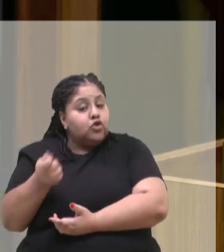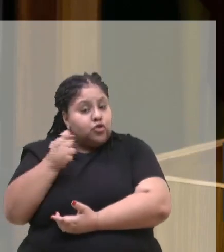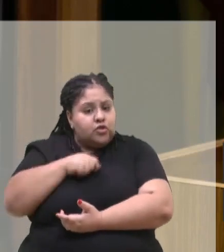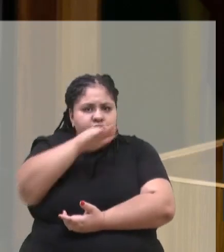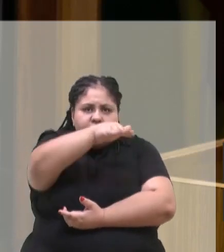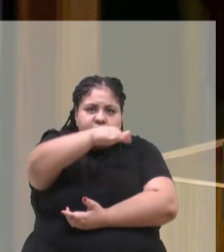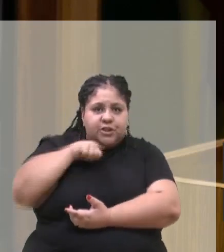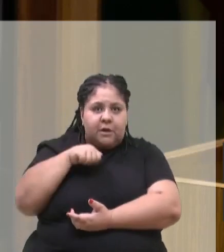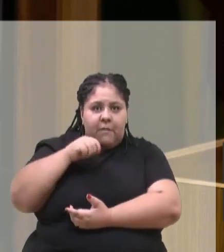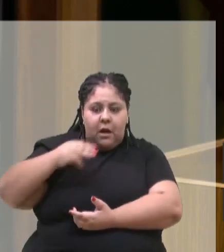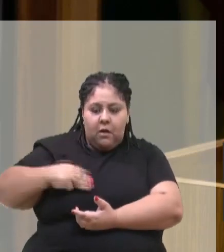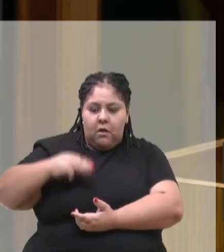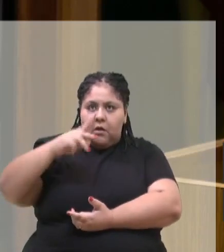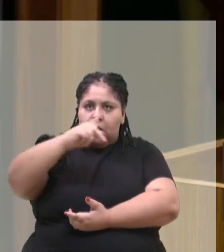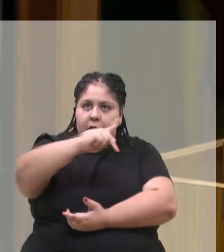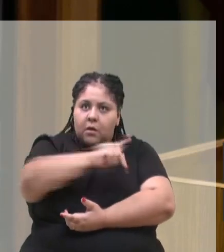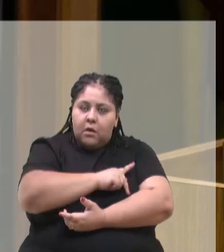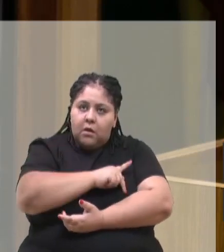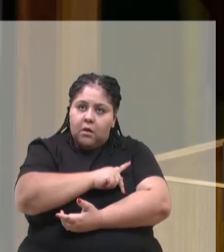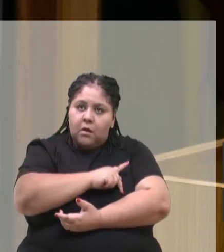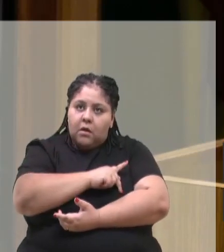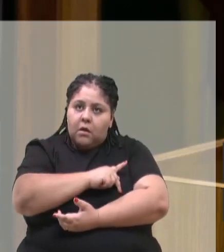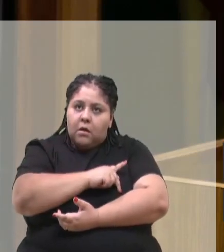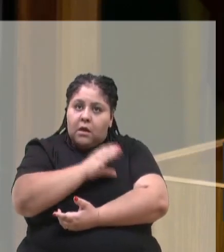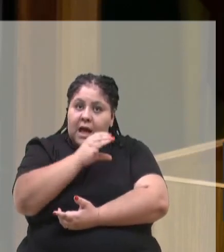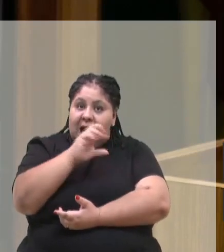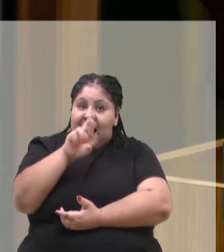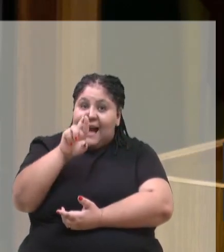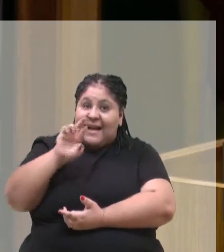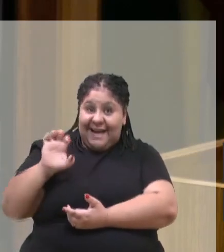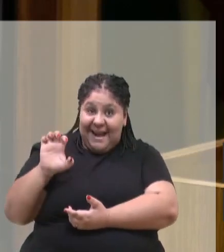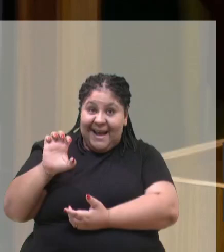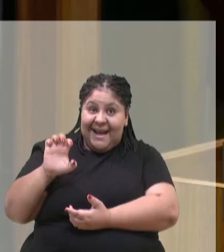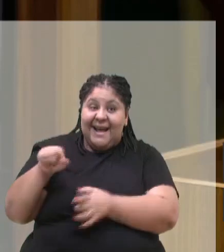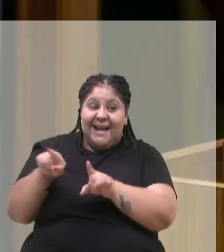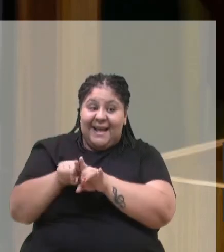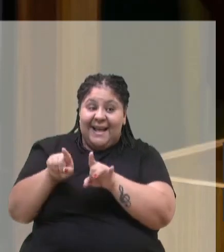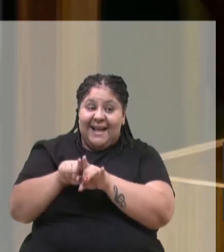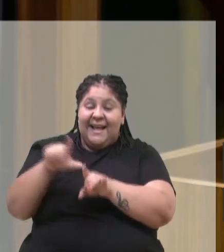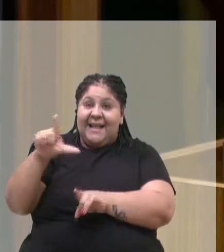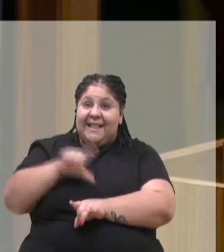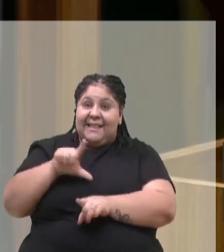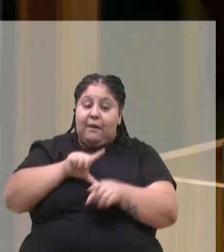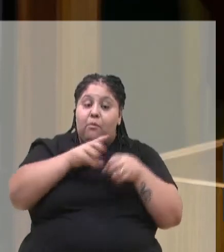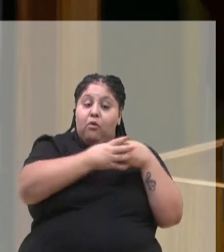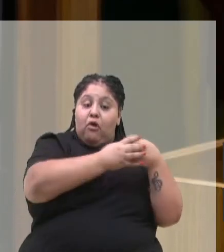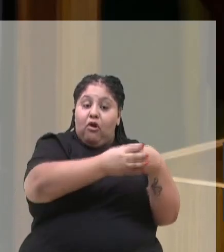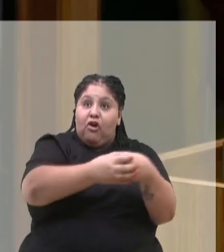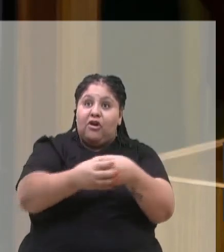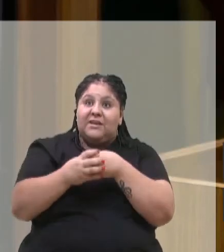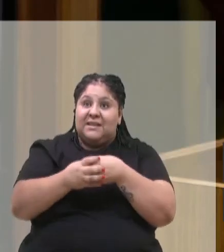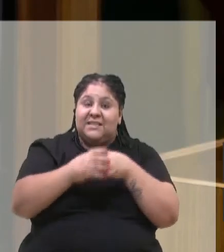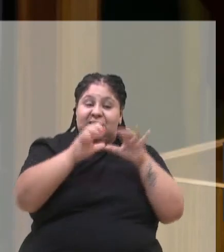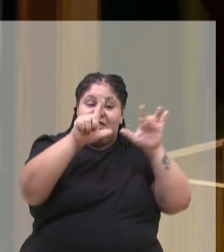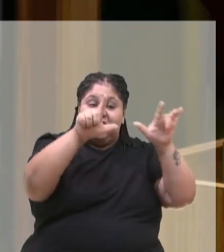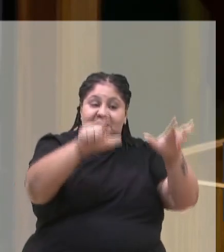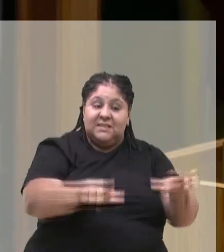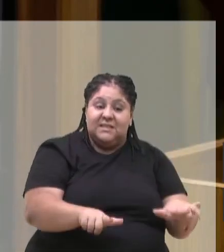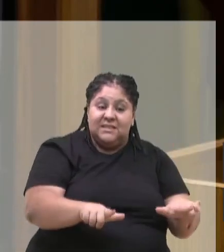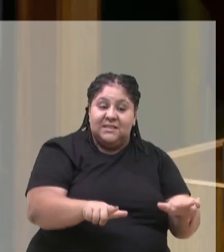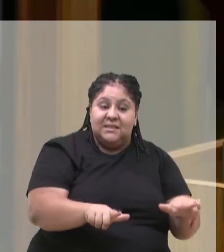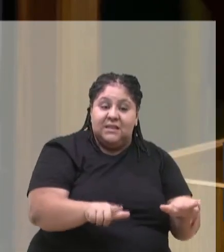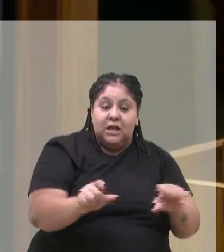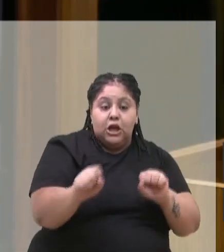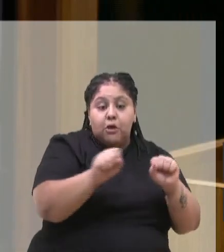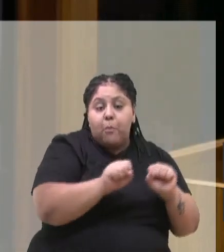aqui o Ministério Público, a CRE, porque se de fato nós temos turmas, salas disponíveis na